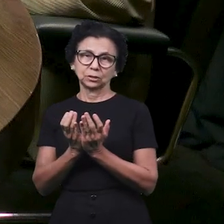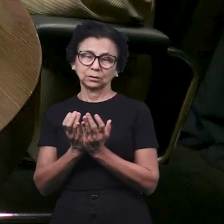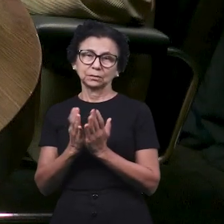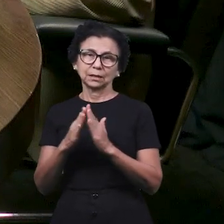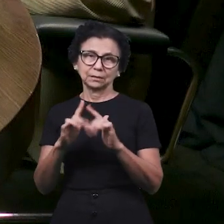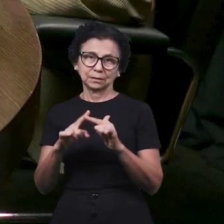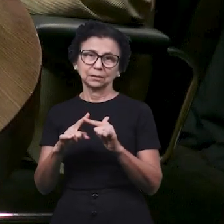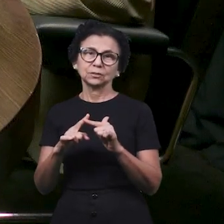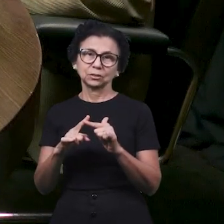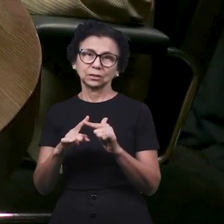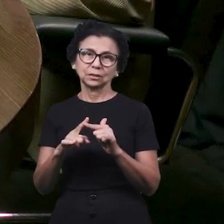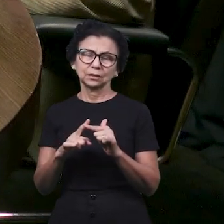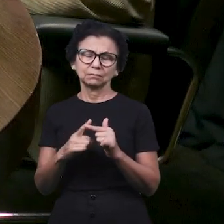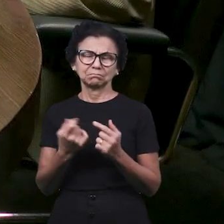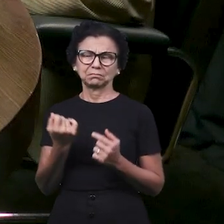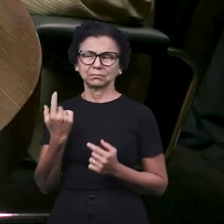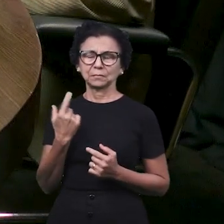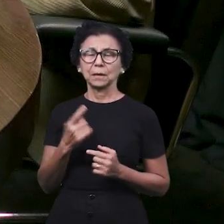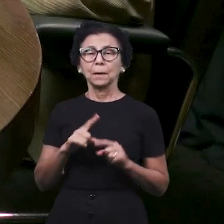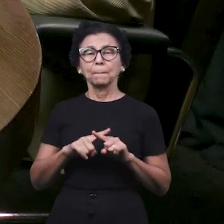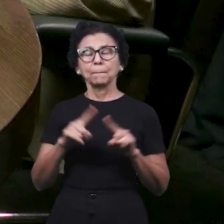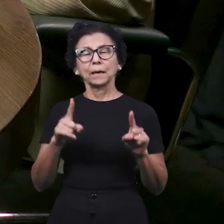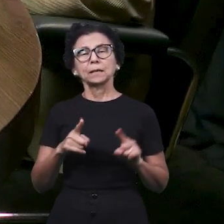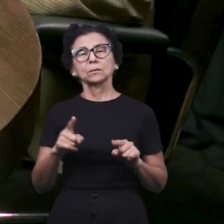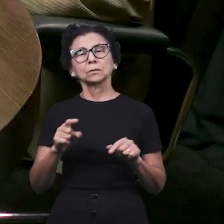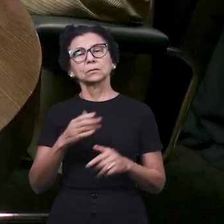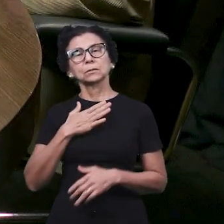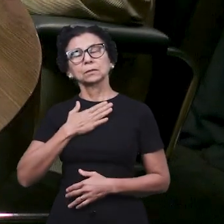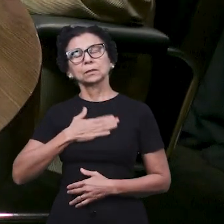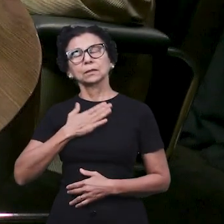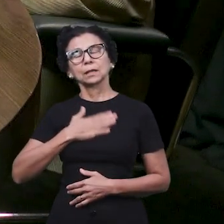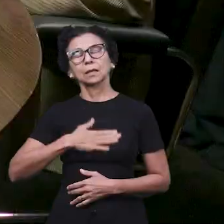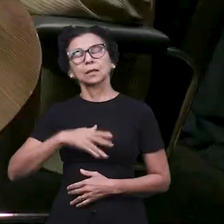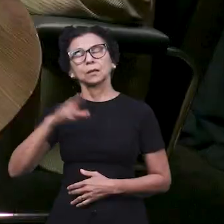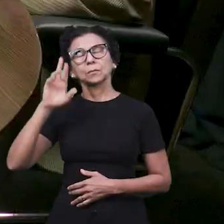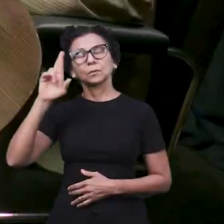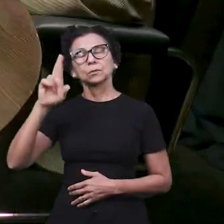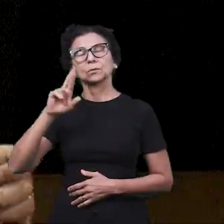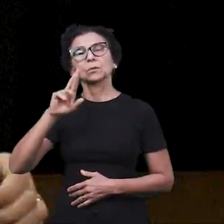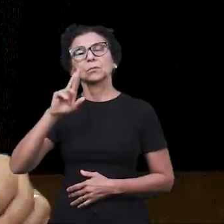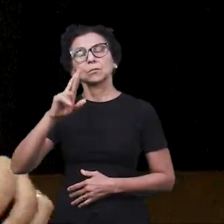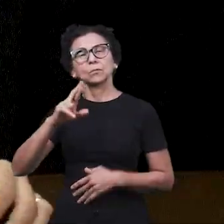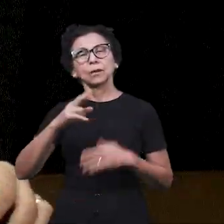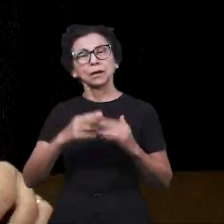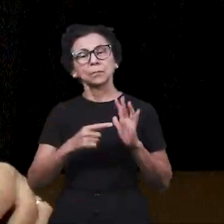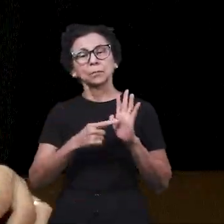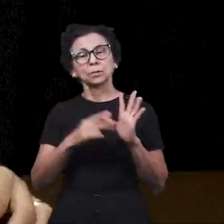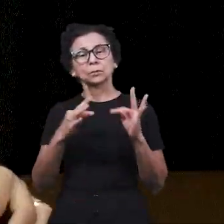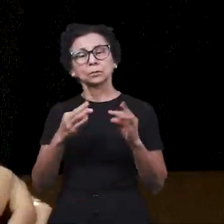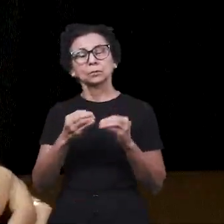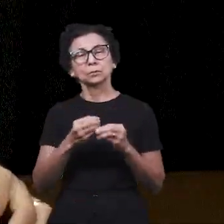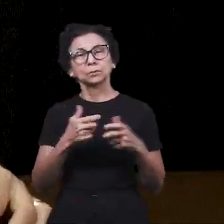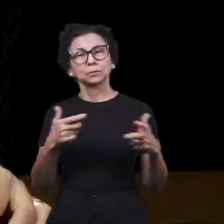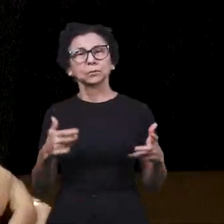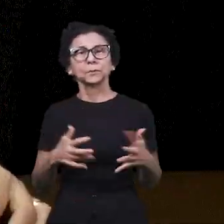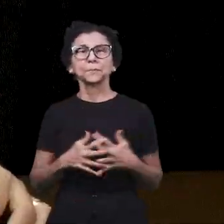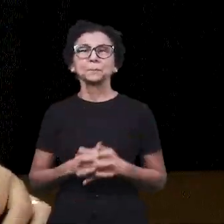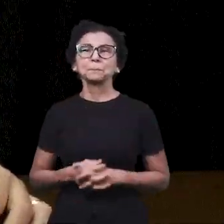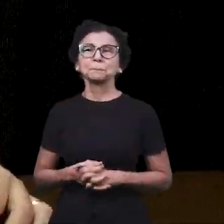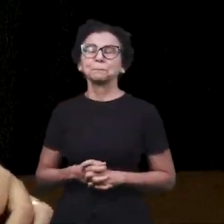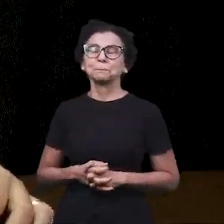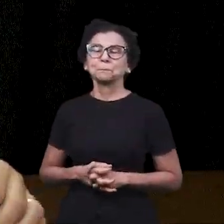tendo a certeza que o Senhor é que está direcionando todas as coisas. E nesse quesito de direcionamento de todas as coisas,